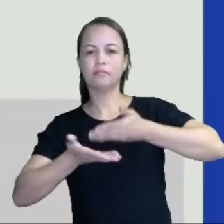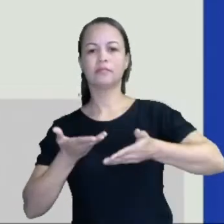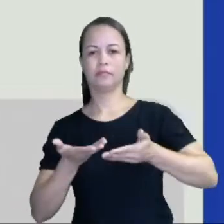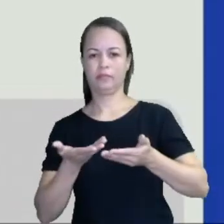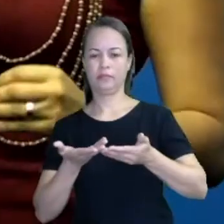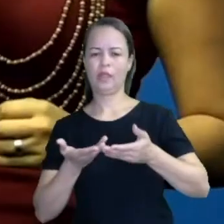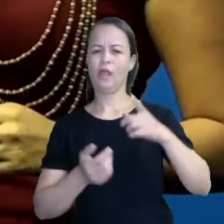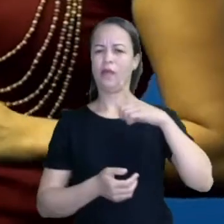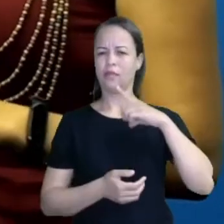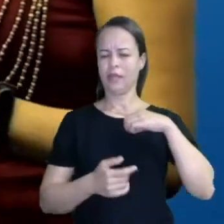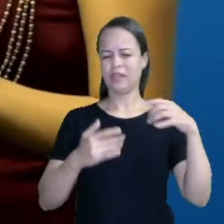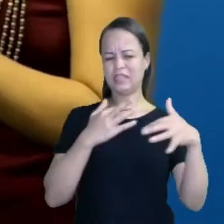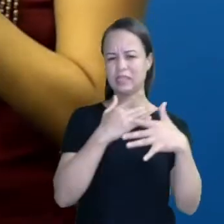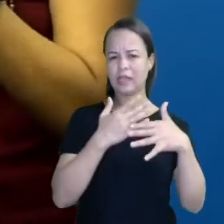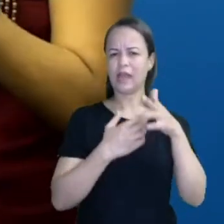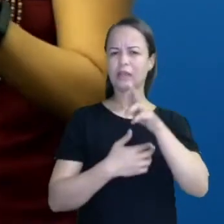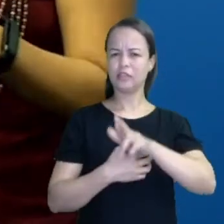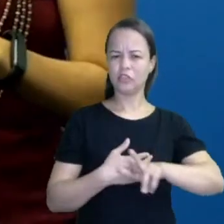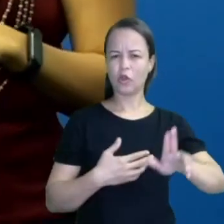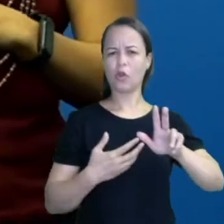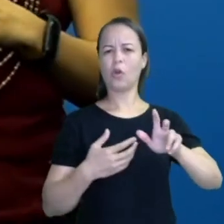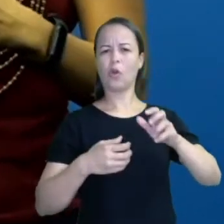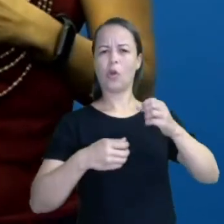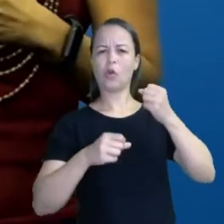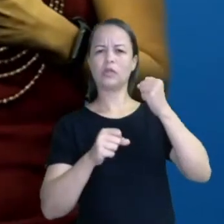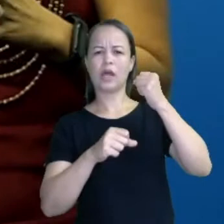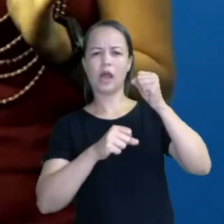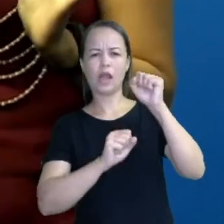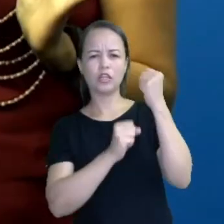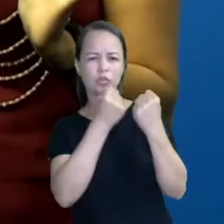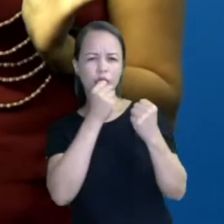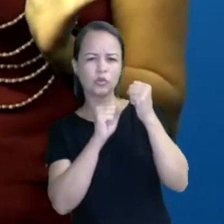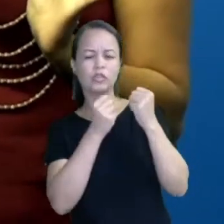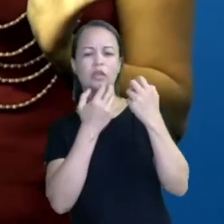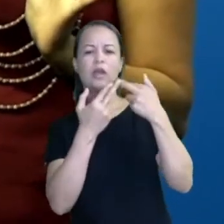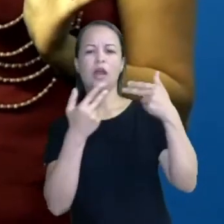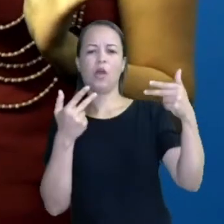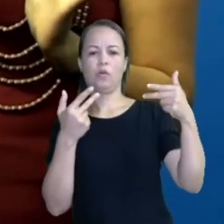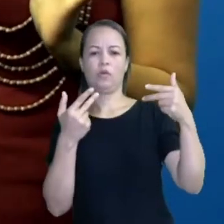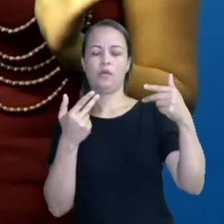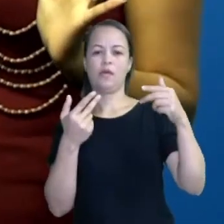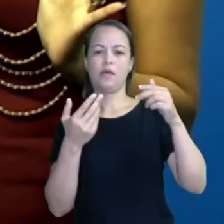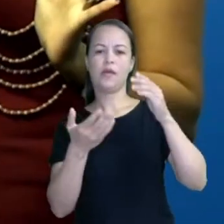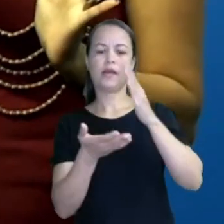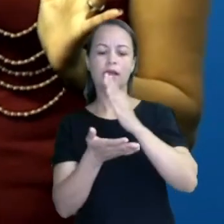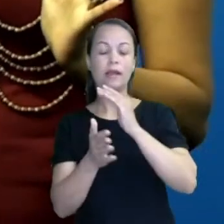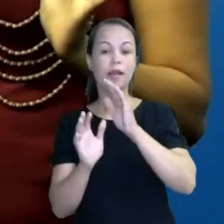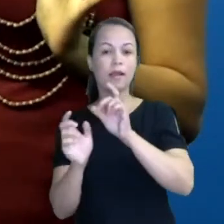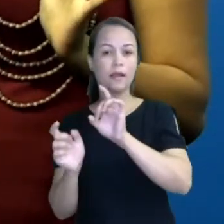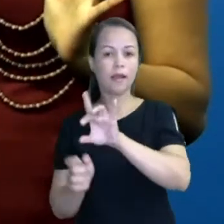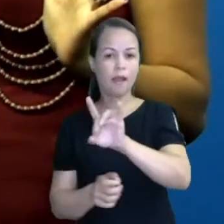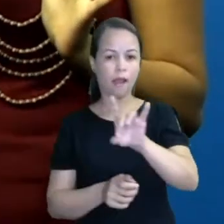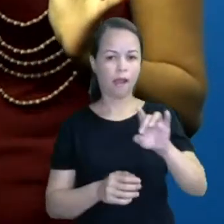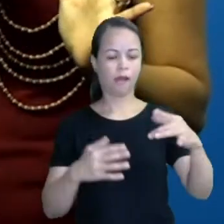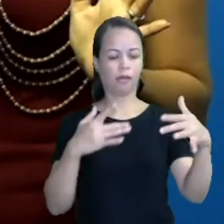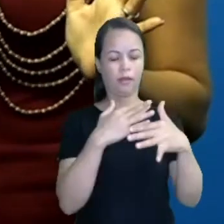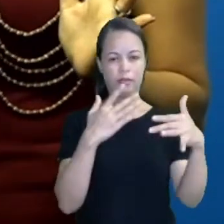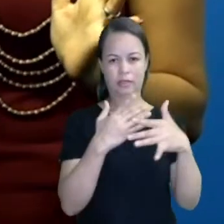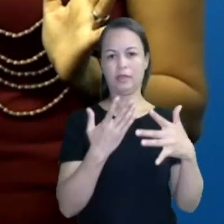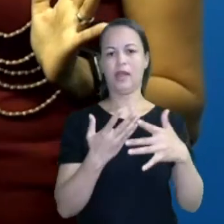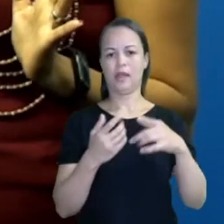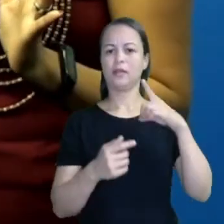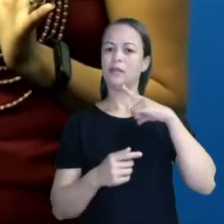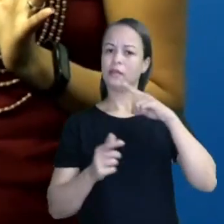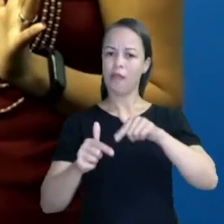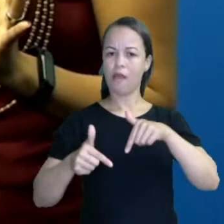função religiosa, industrial, enfim. Cada cidade tem aquela função, tá bom? E a professora Tereza falou